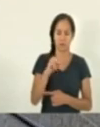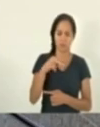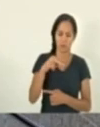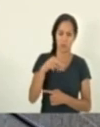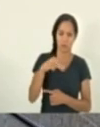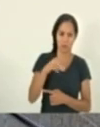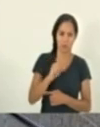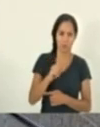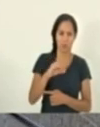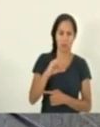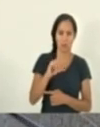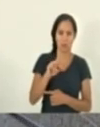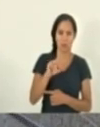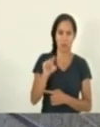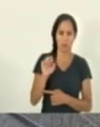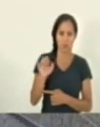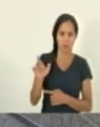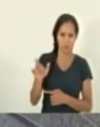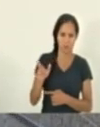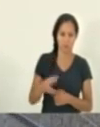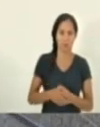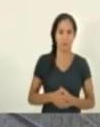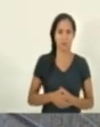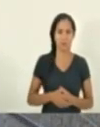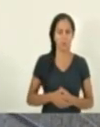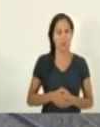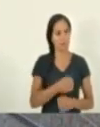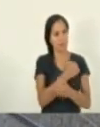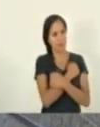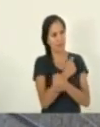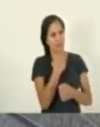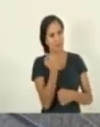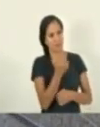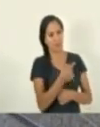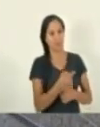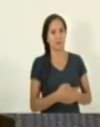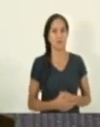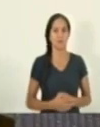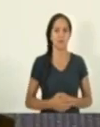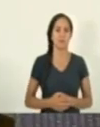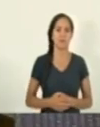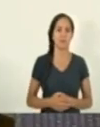de Vossa Excelência. Muito obrigado. Bem, deputado Fátima, Hércules. Um abraço nosso.